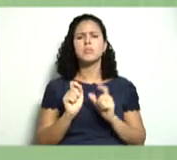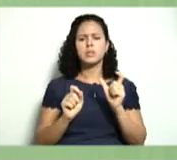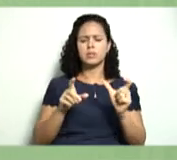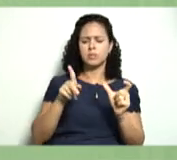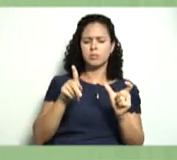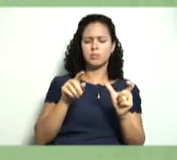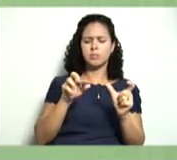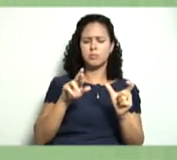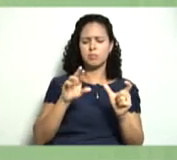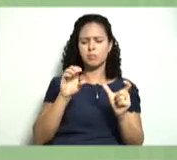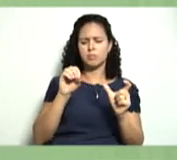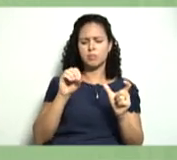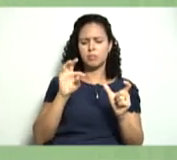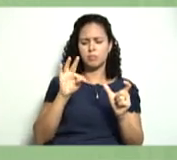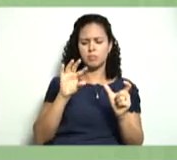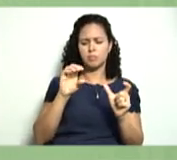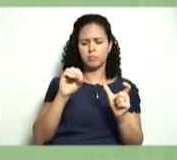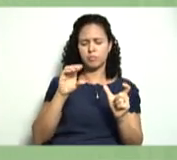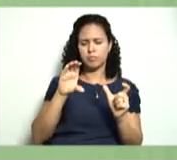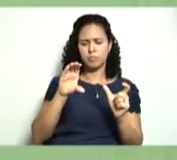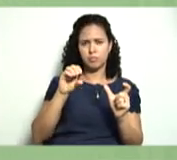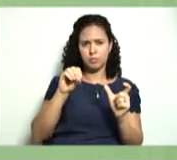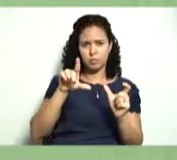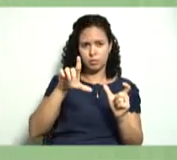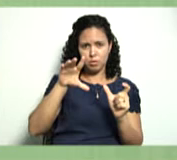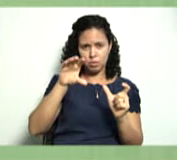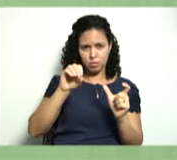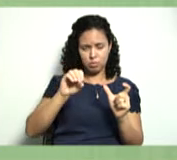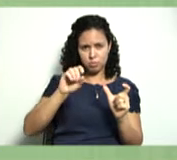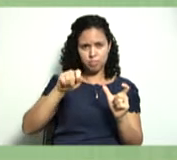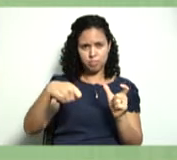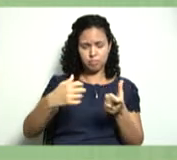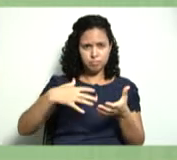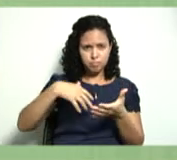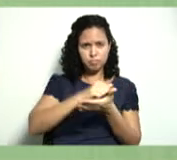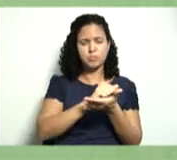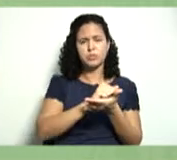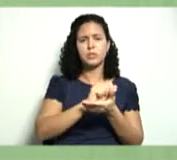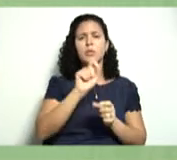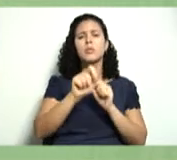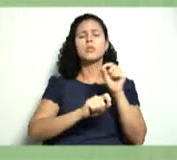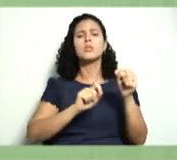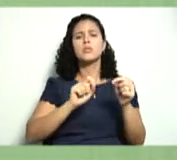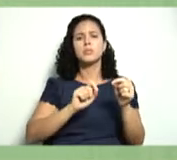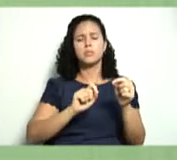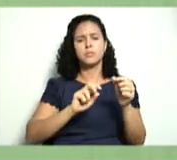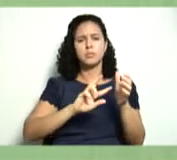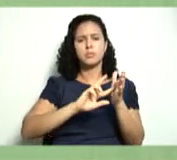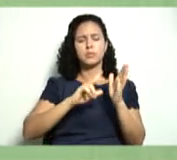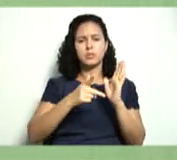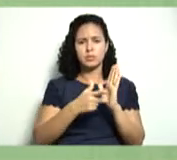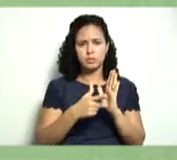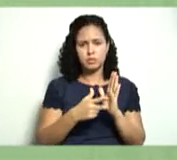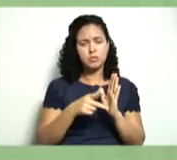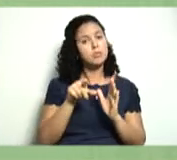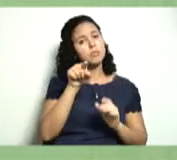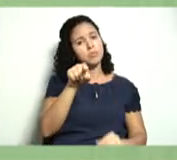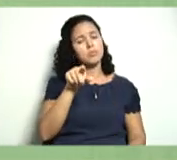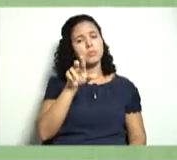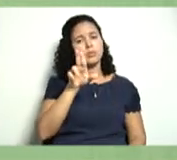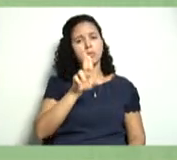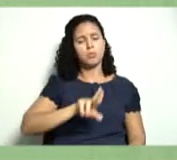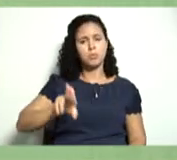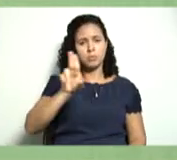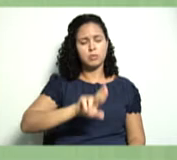né esse nome protocolo você utiliza diariamente não é isso que é o protocolo no caso